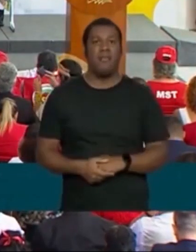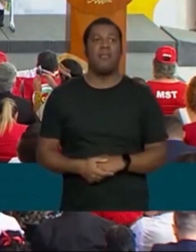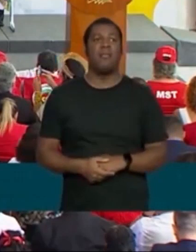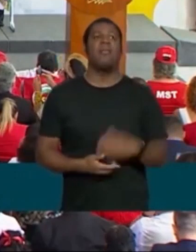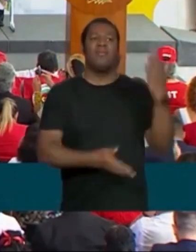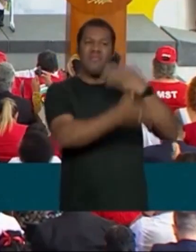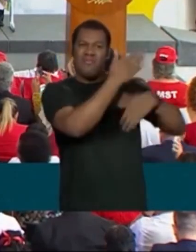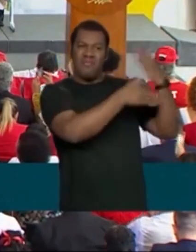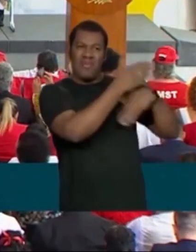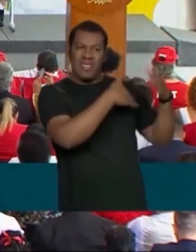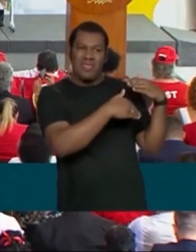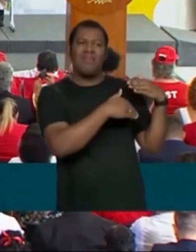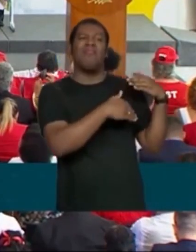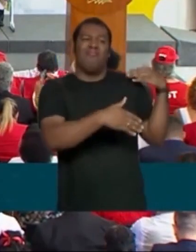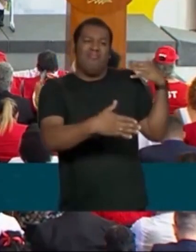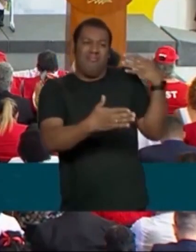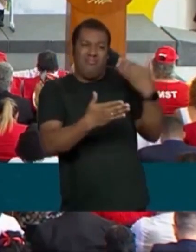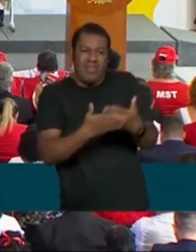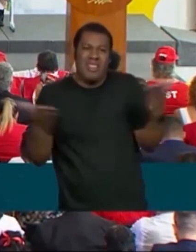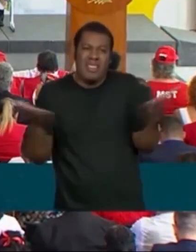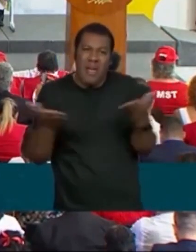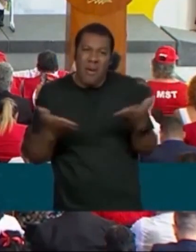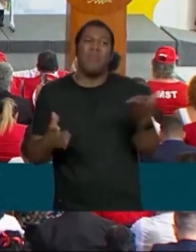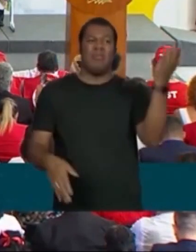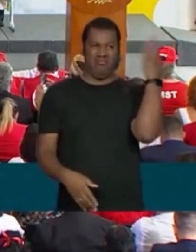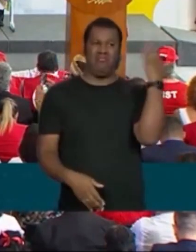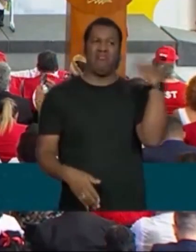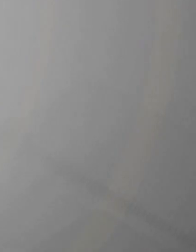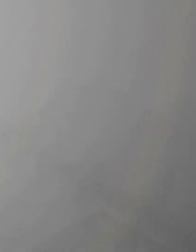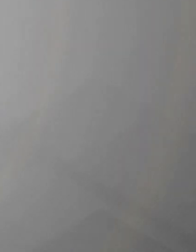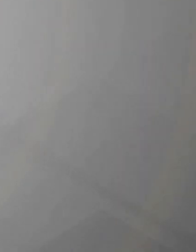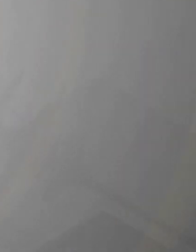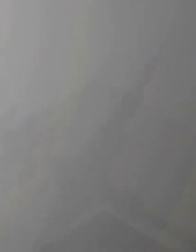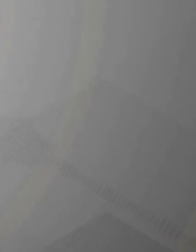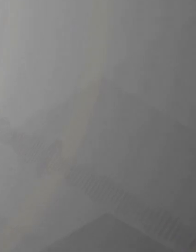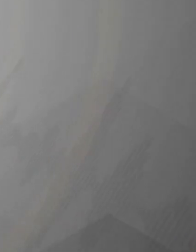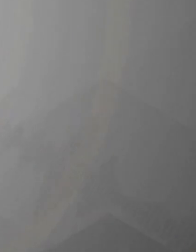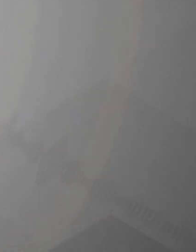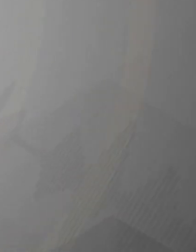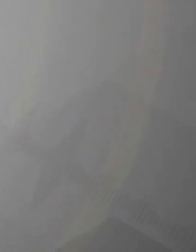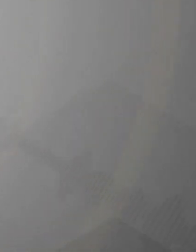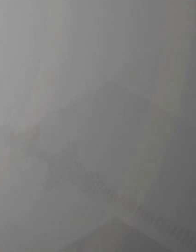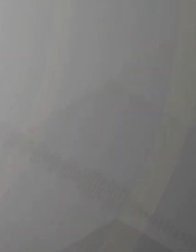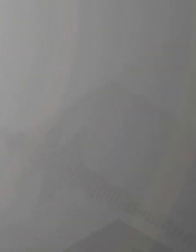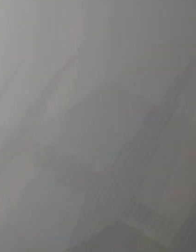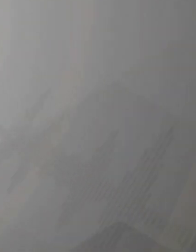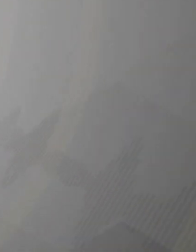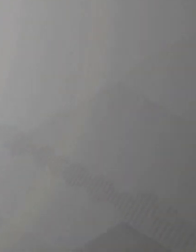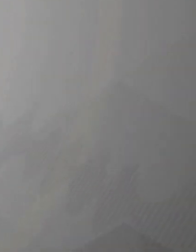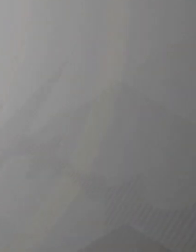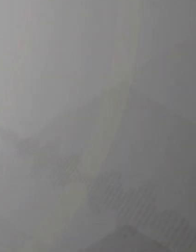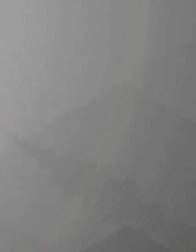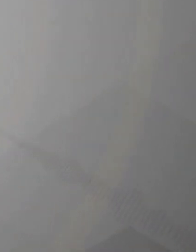do tenebroso processo que a gente enfrentou durante a pandemia da Covid-19. Júlia Pereira, Rádio Brasil